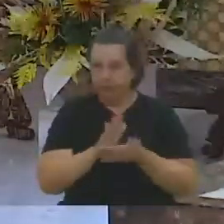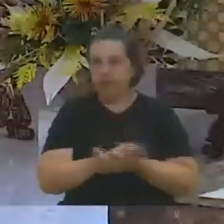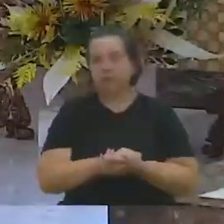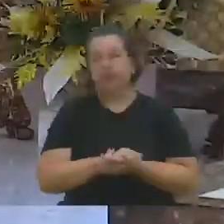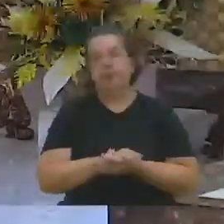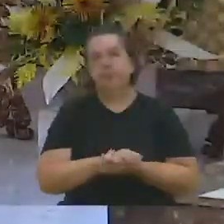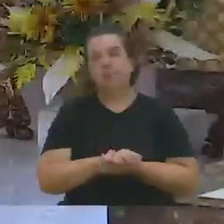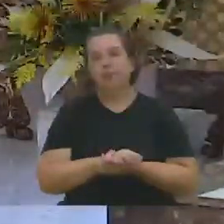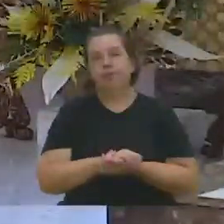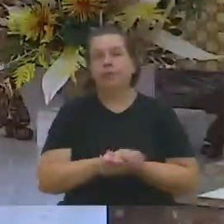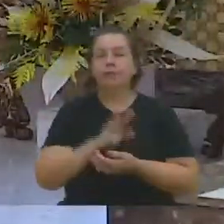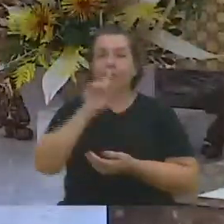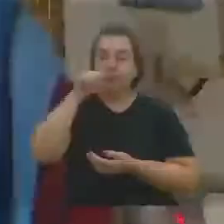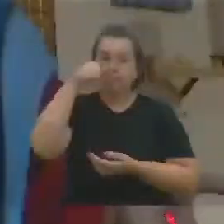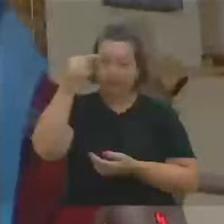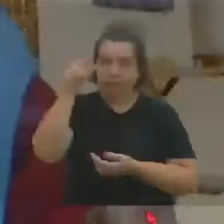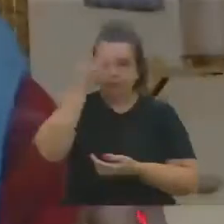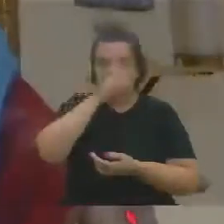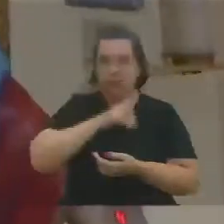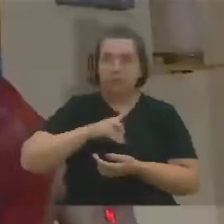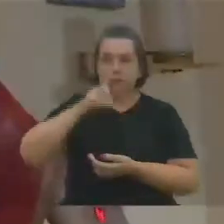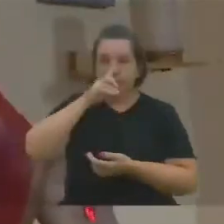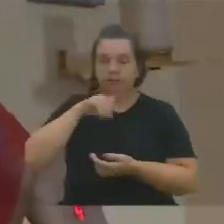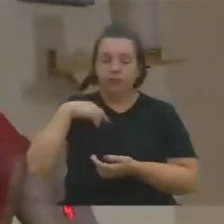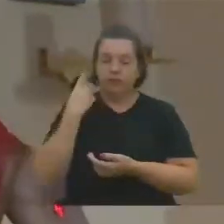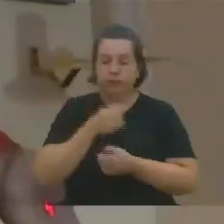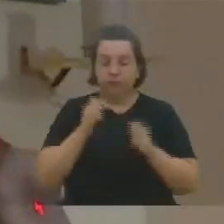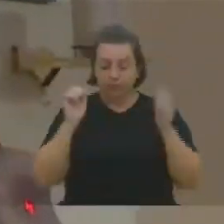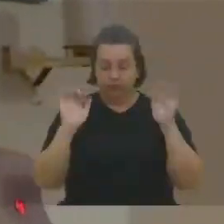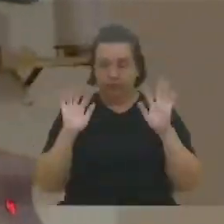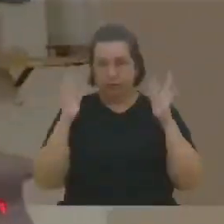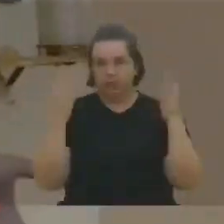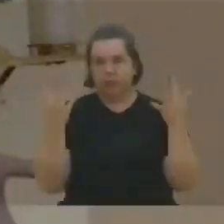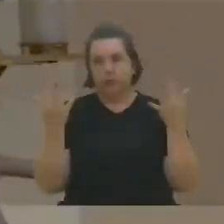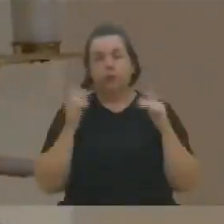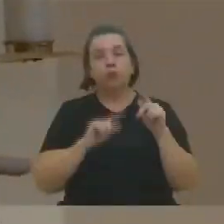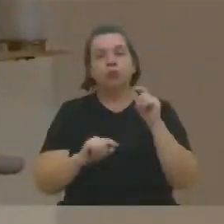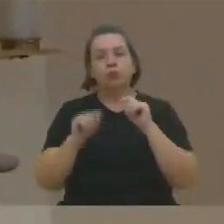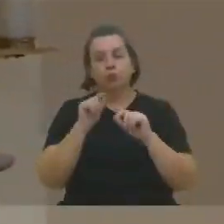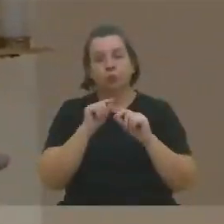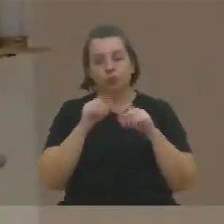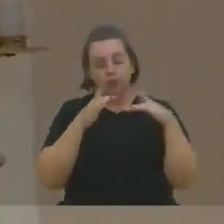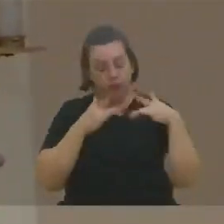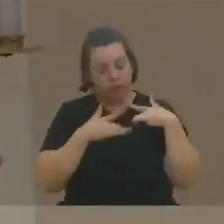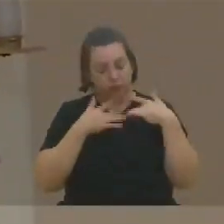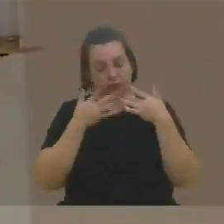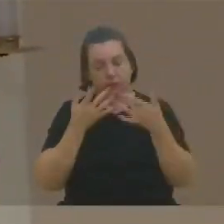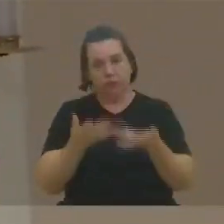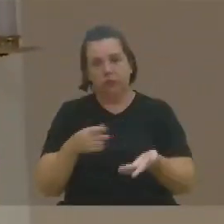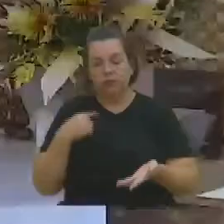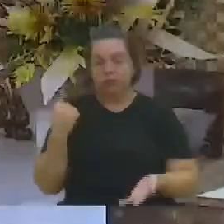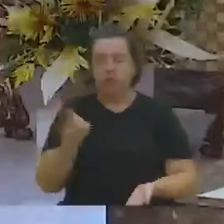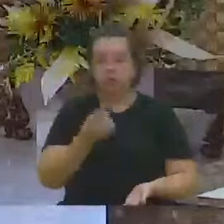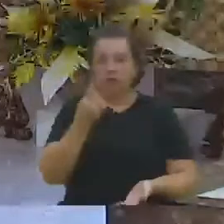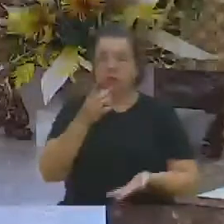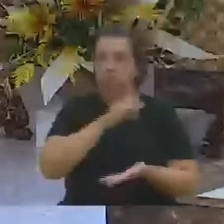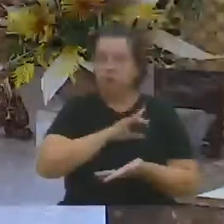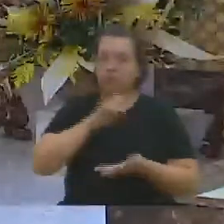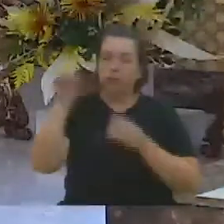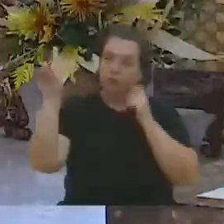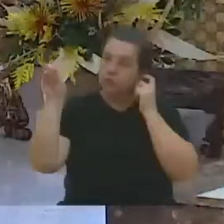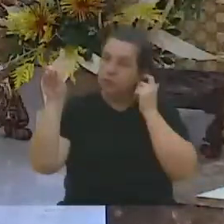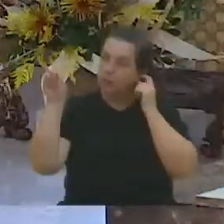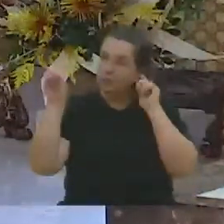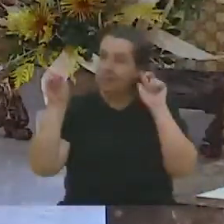No próximo domingo, nós então celebraremos a misericórdia infinita de Deus